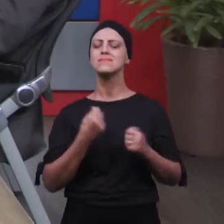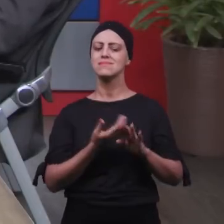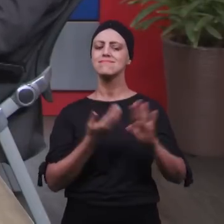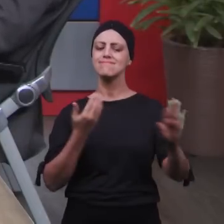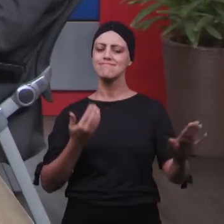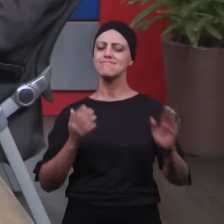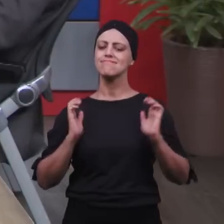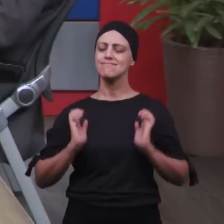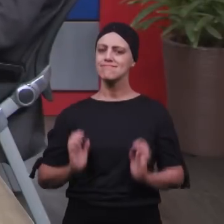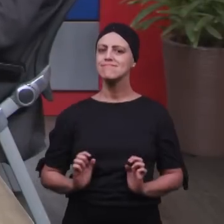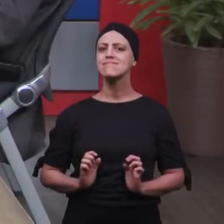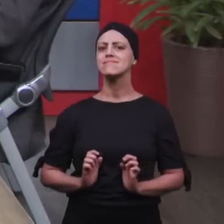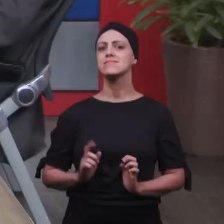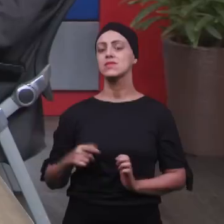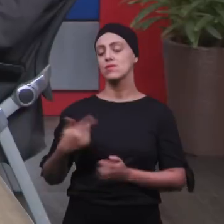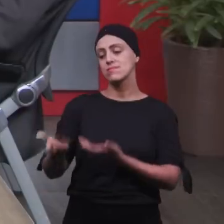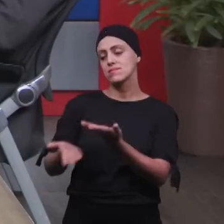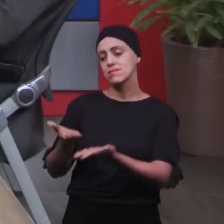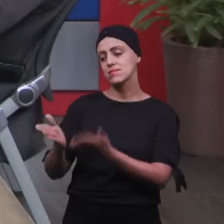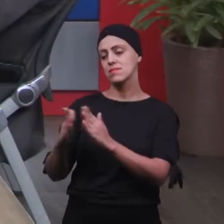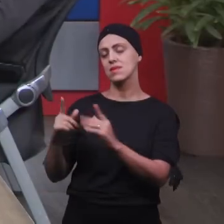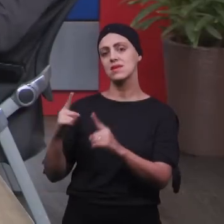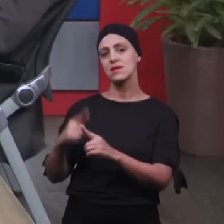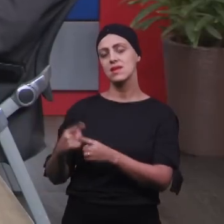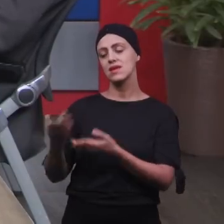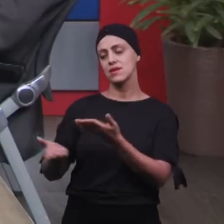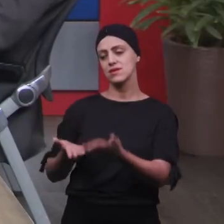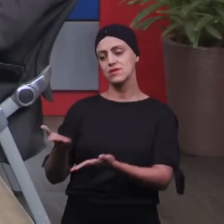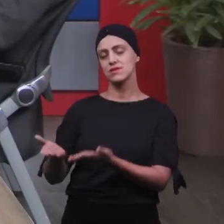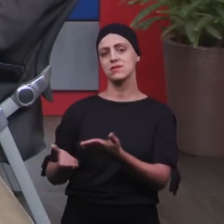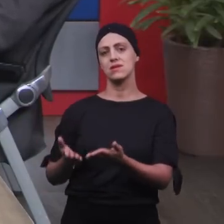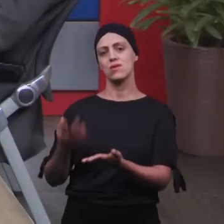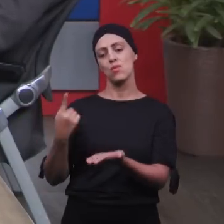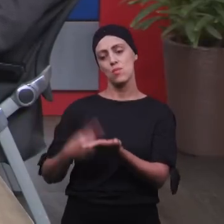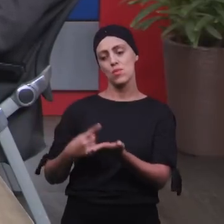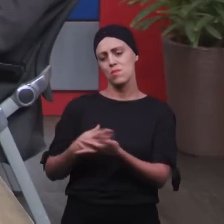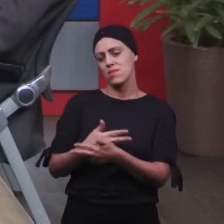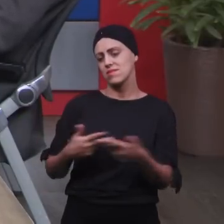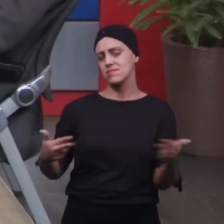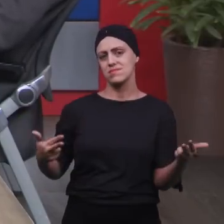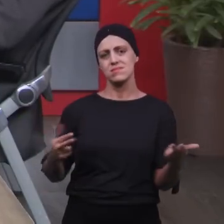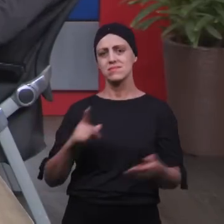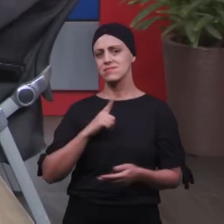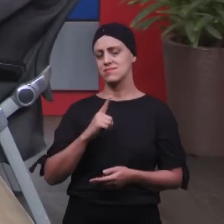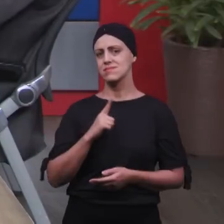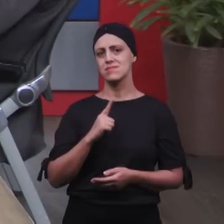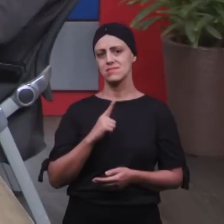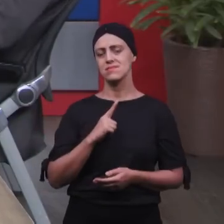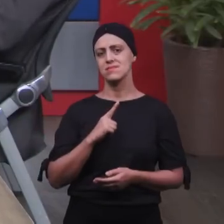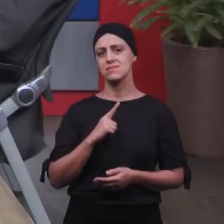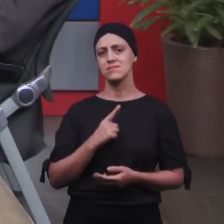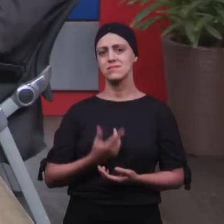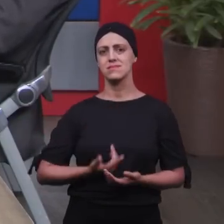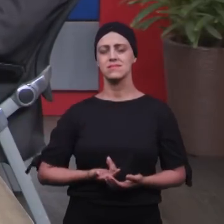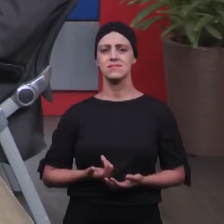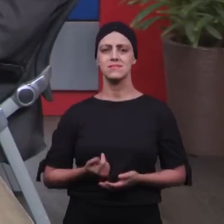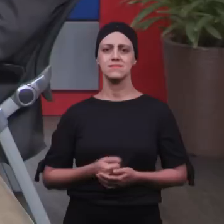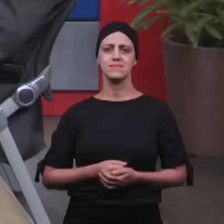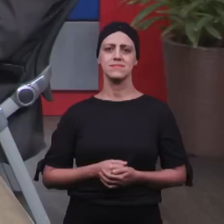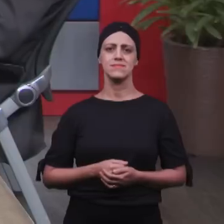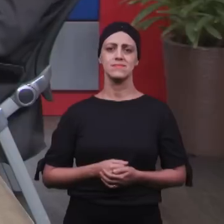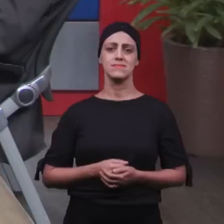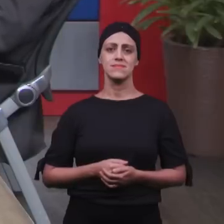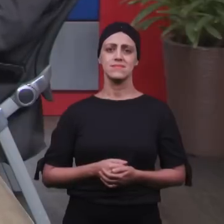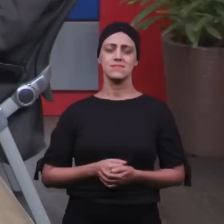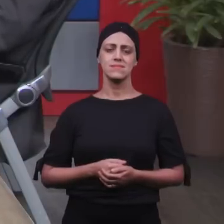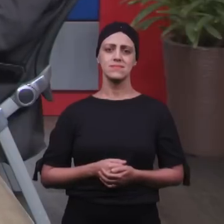né, para atender, temos nossos compromissos e tudo. E a experiência, né, nós vivemos, né,